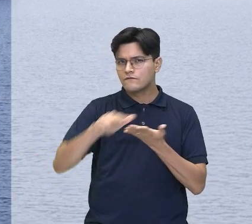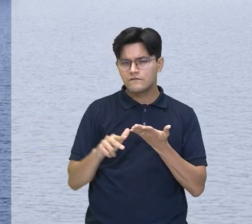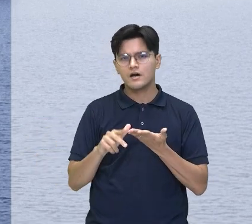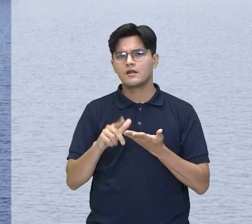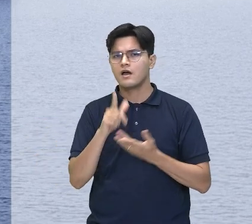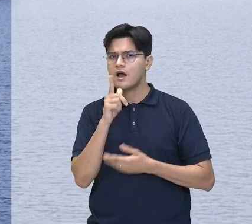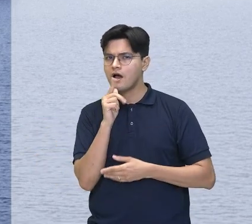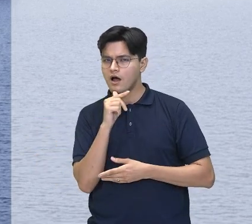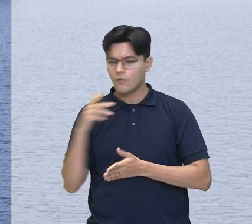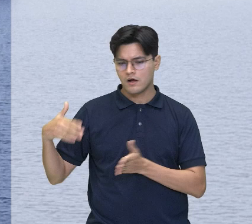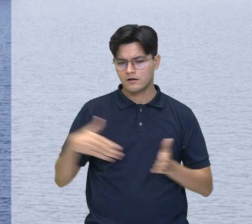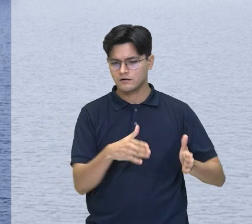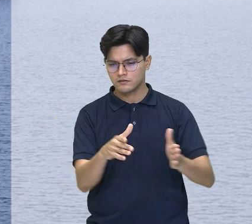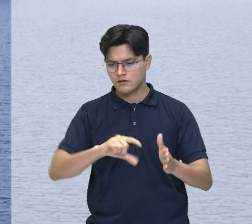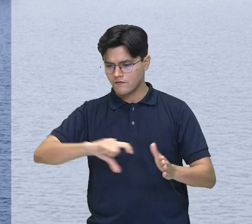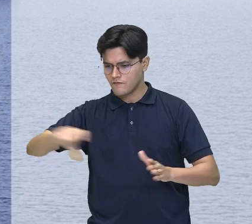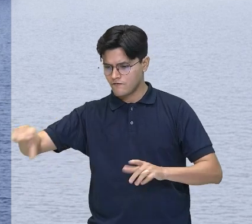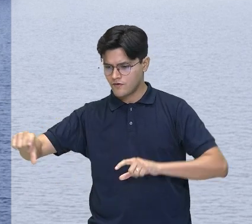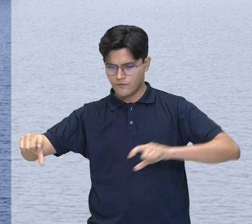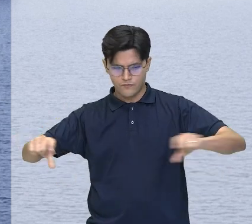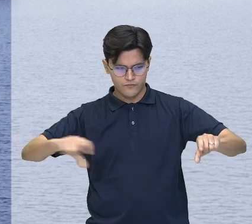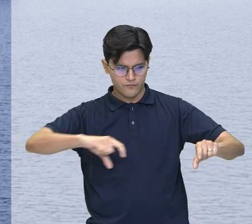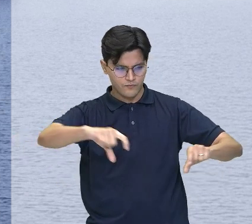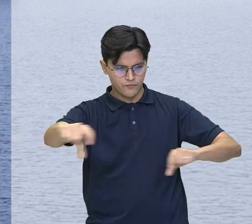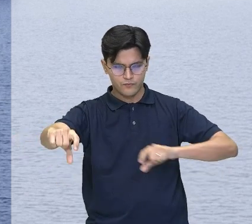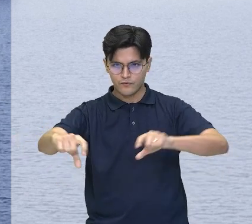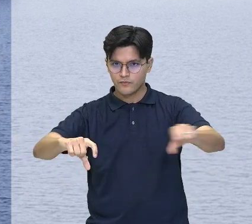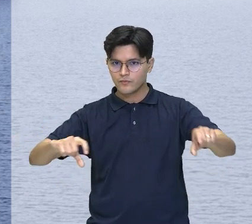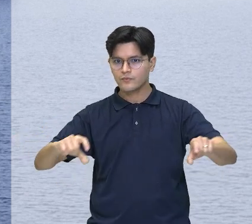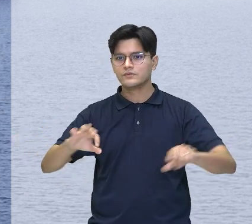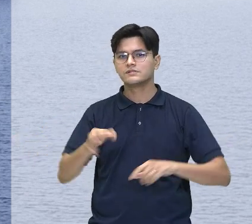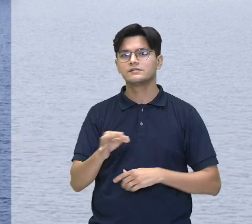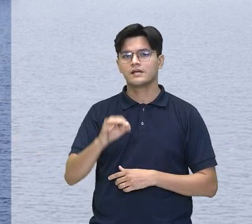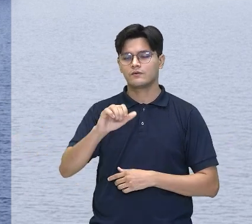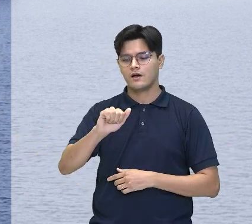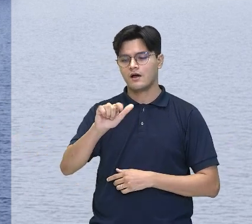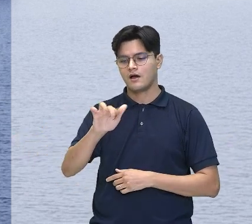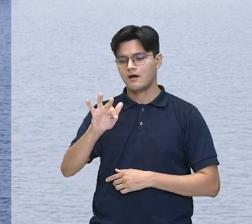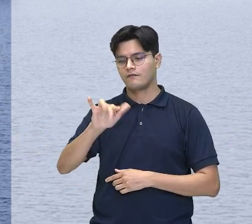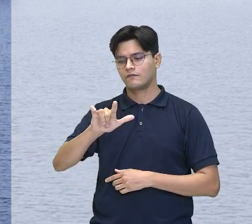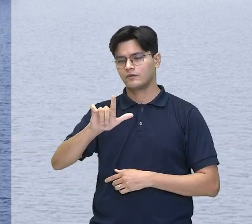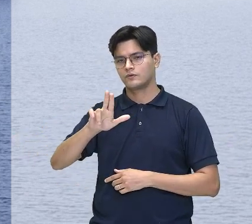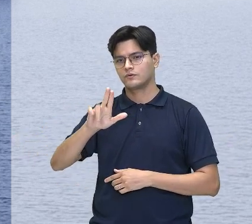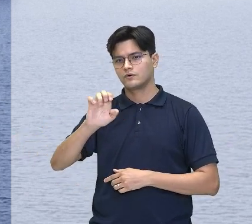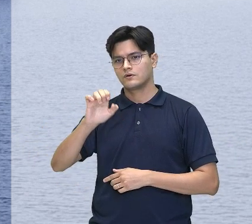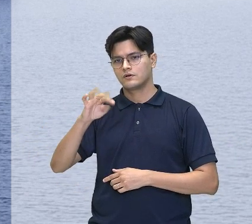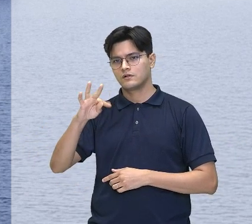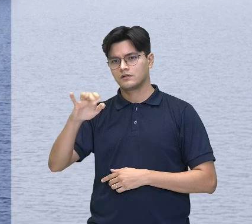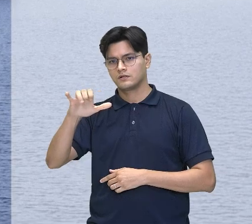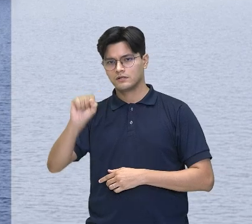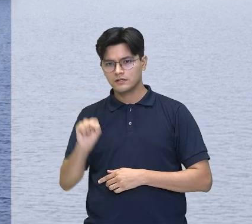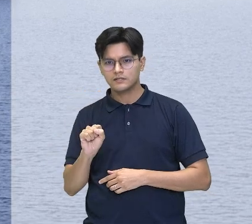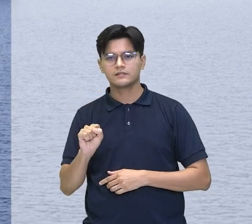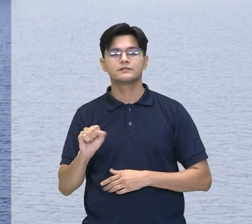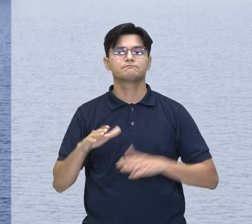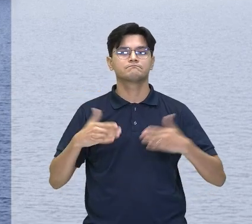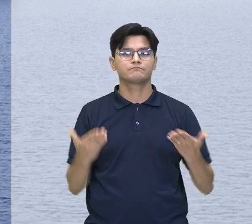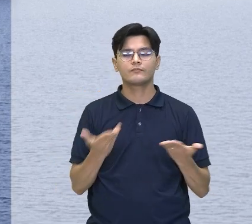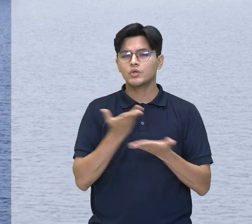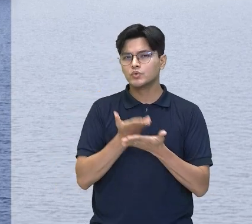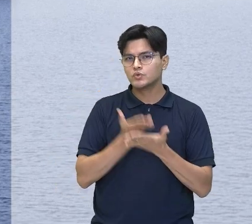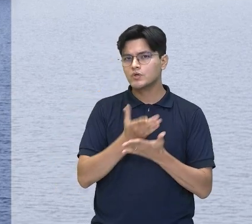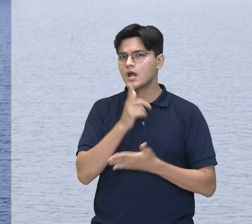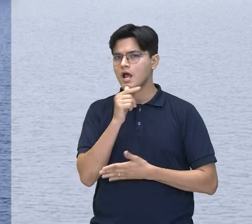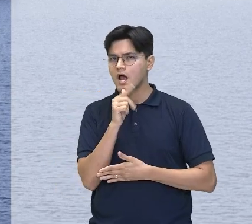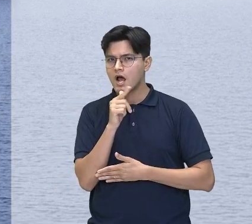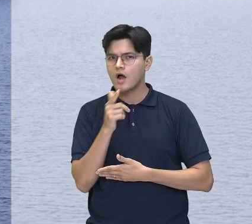gigantesca hidrografia da nossa Amazônia. Bem, gente, a hidrografia da Amazônia, ela é